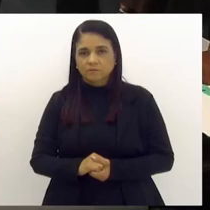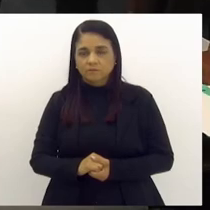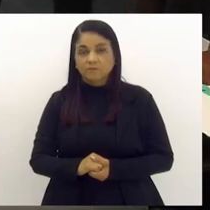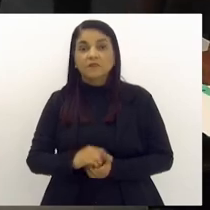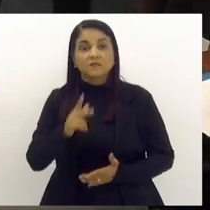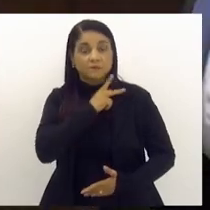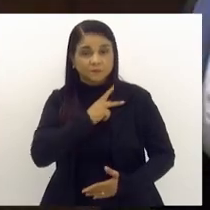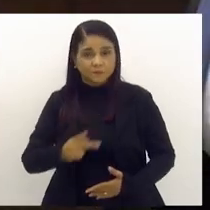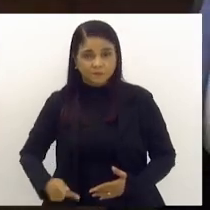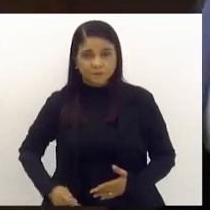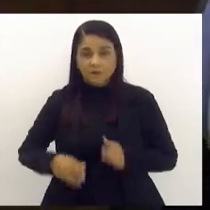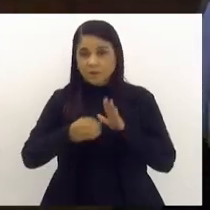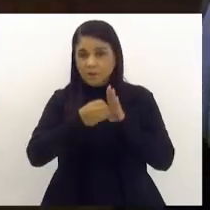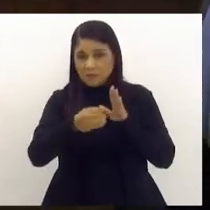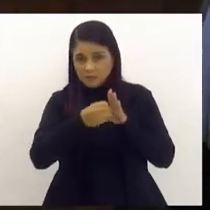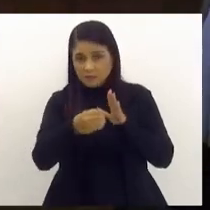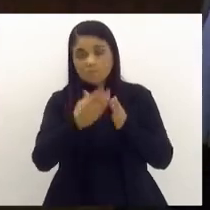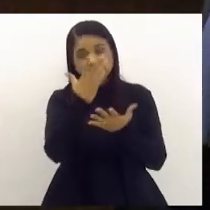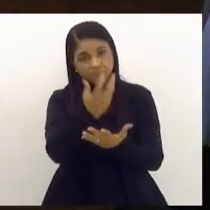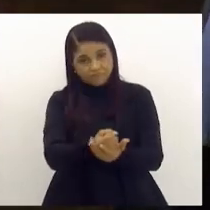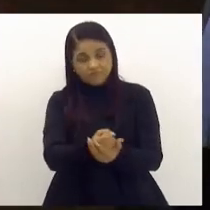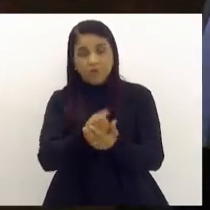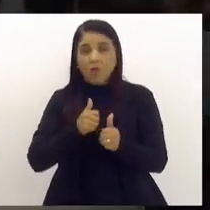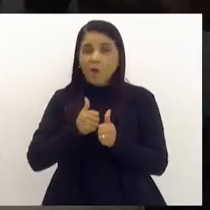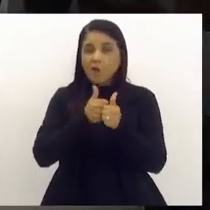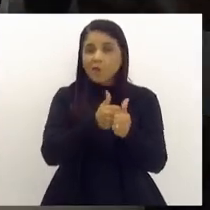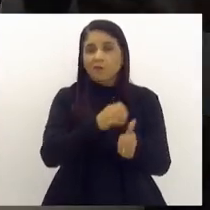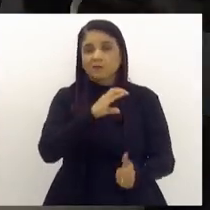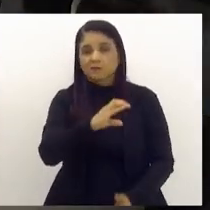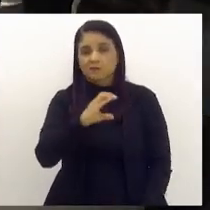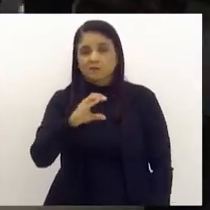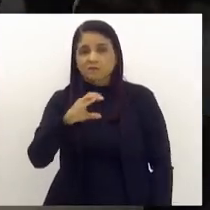Senhor presidente, parecer favorável, acompanhando a CCJ.